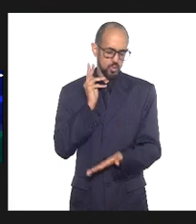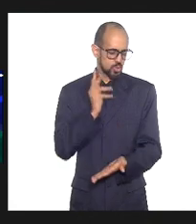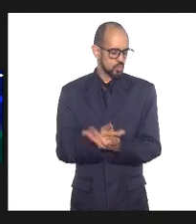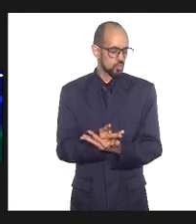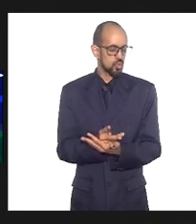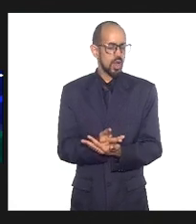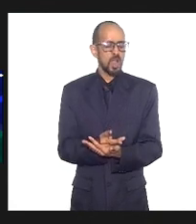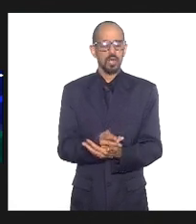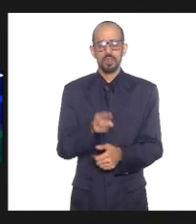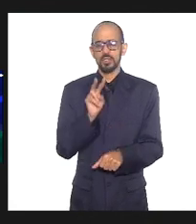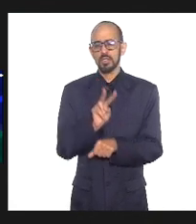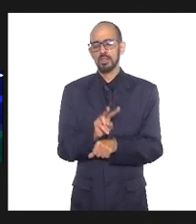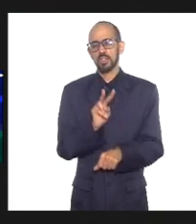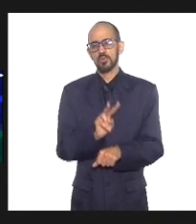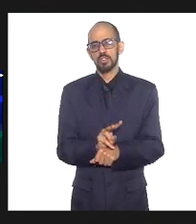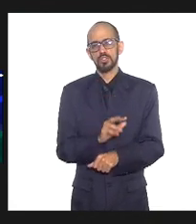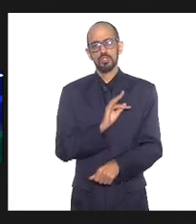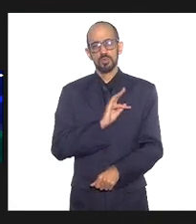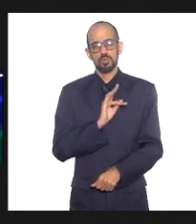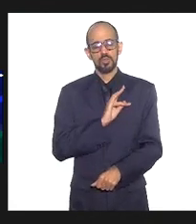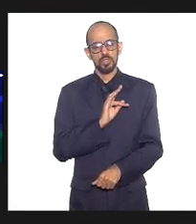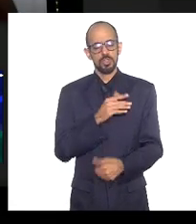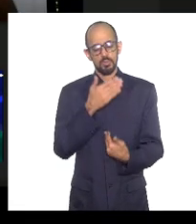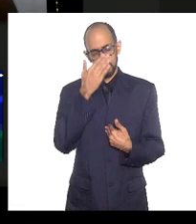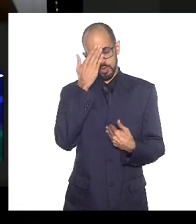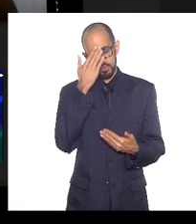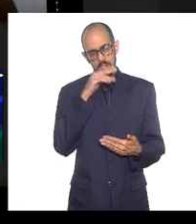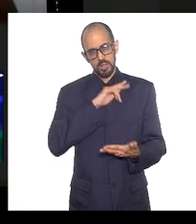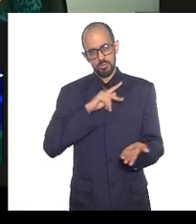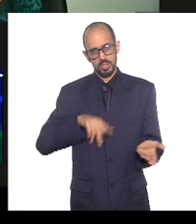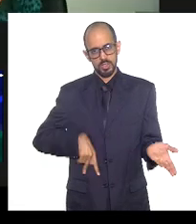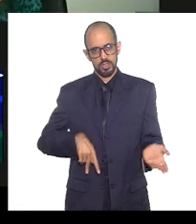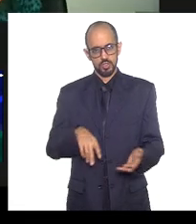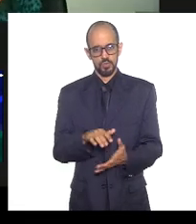das nossas forças de segurança. Muito obrigado, presidente.